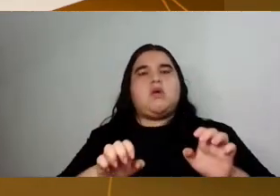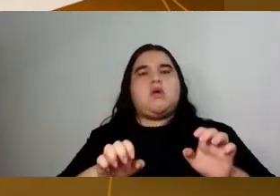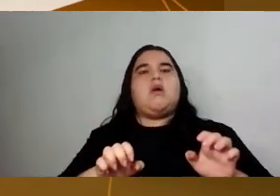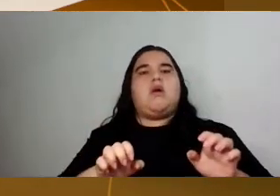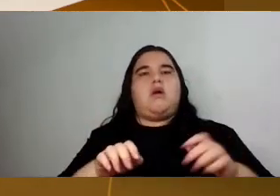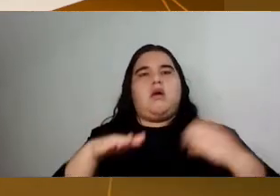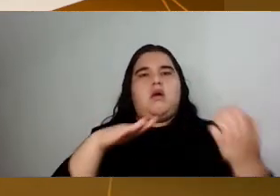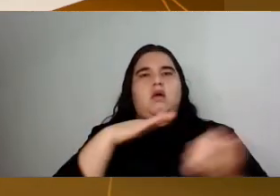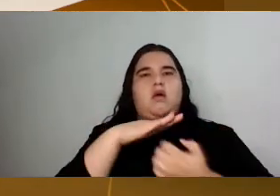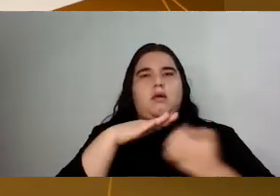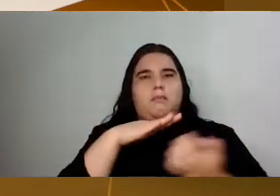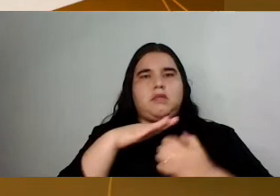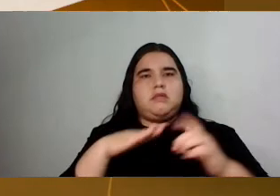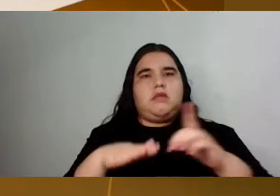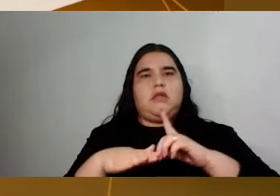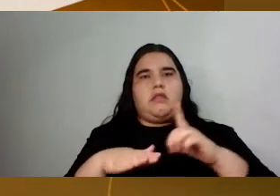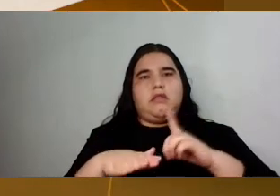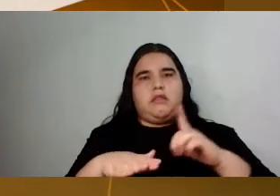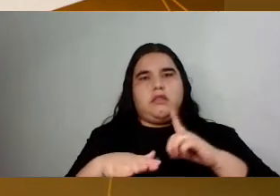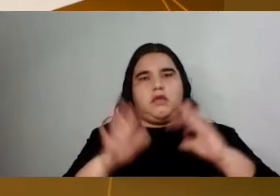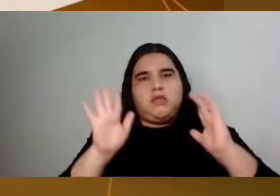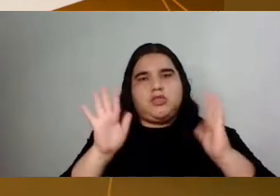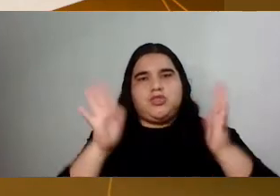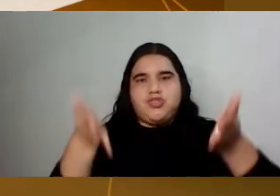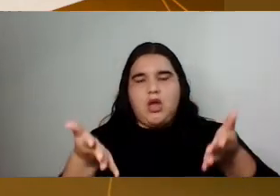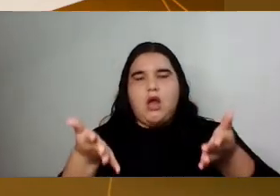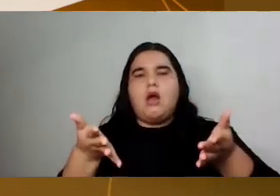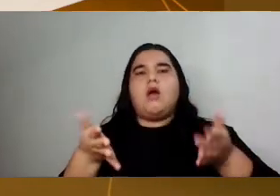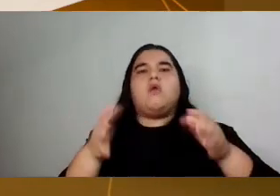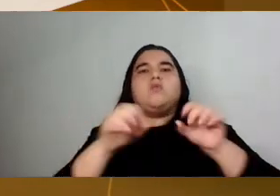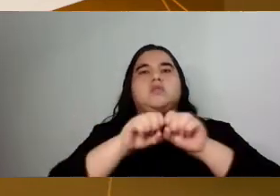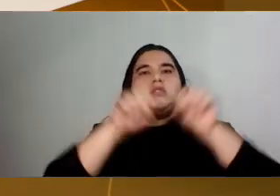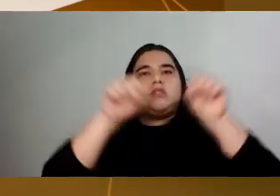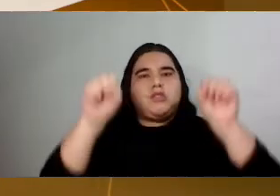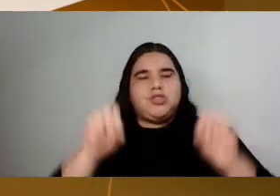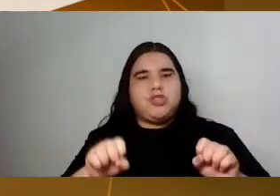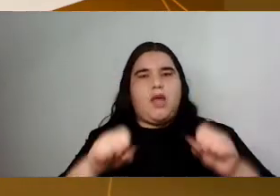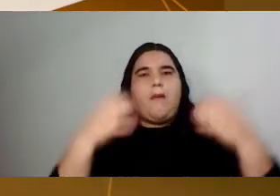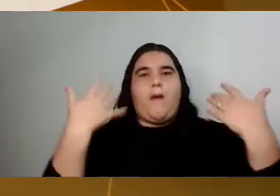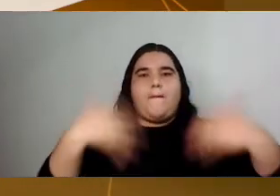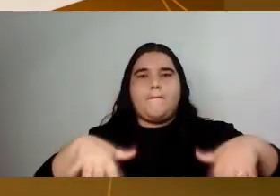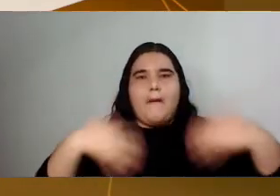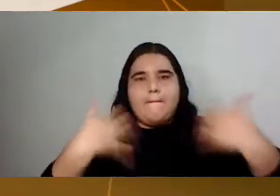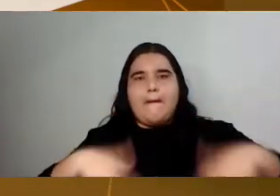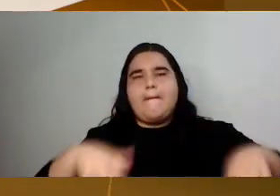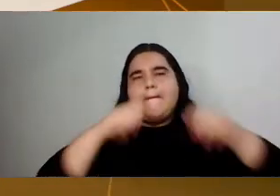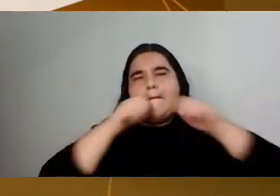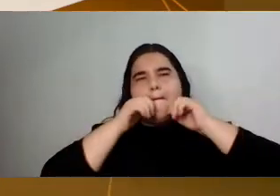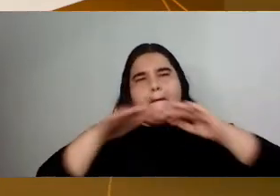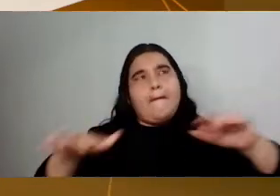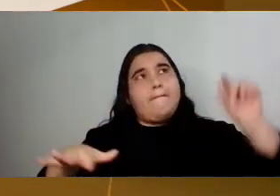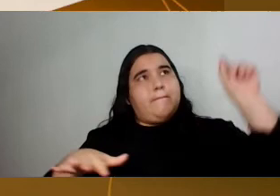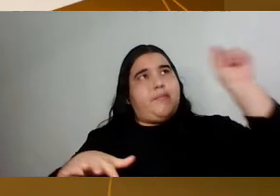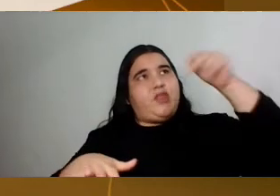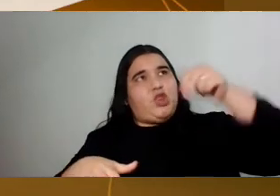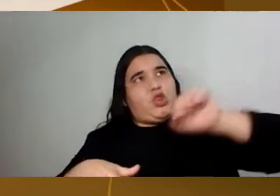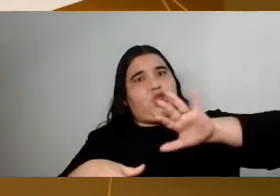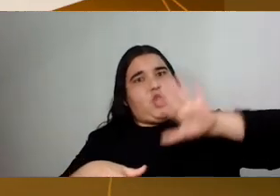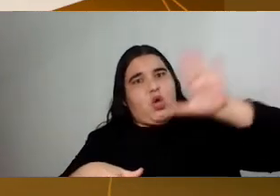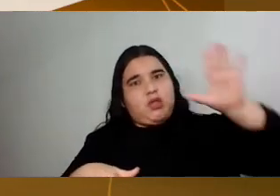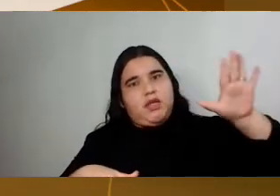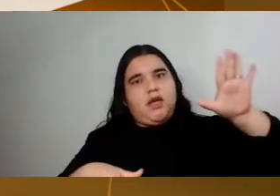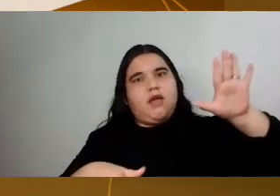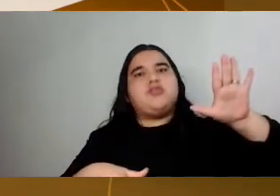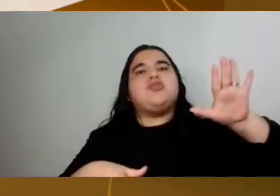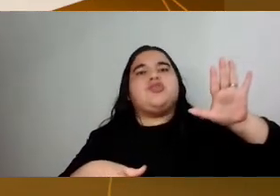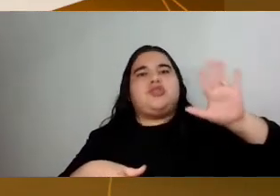de sistema de telecomunicações bastante robusta, grande, espalhada por todo o Nordeste, com subestações